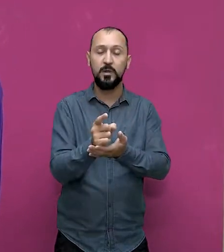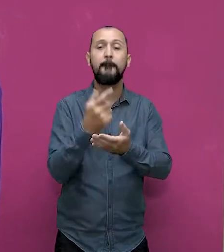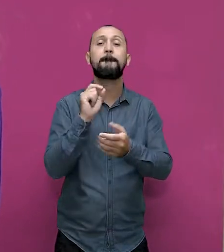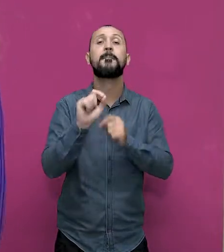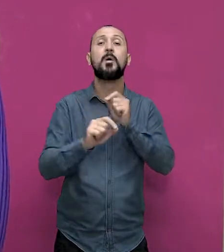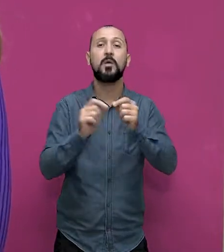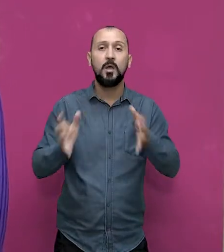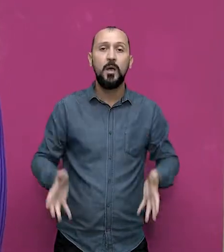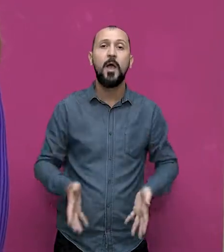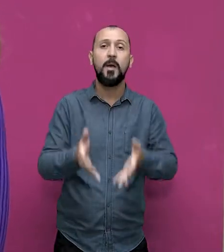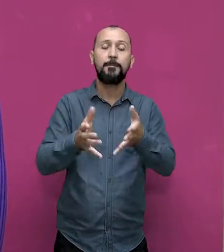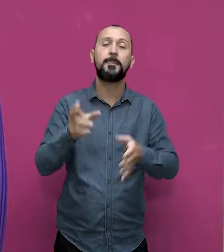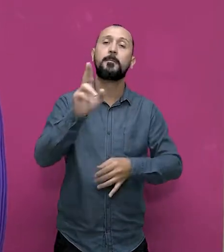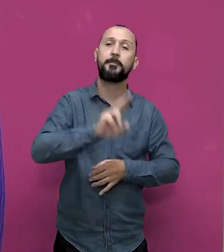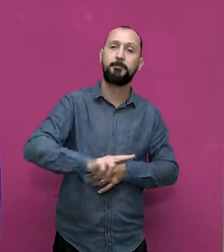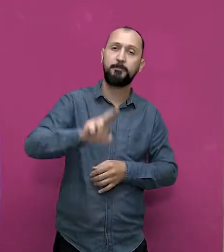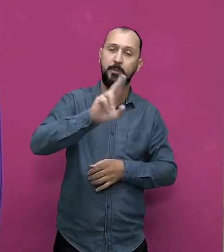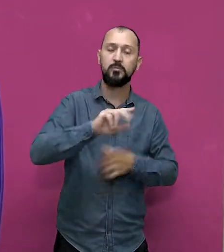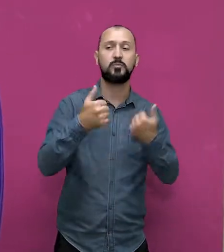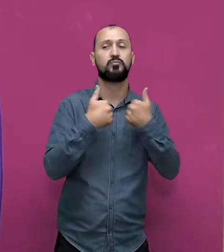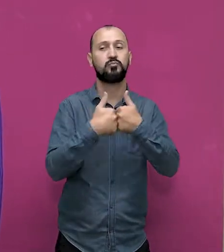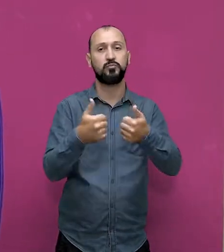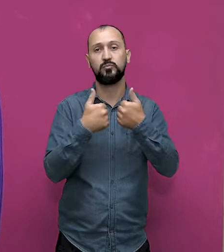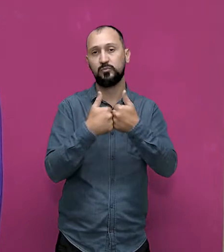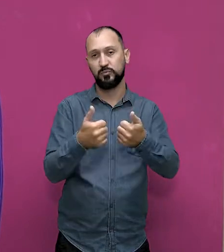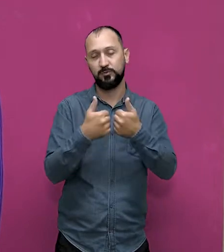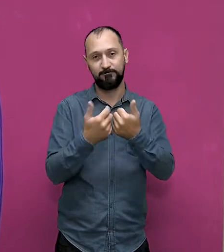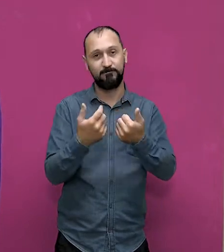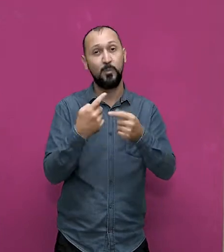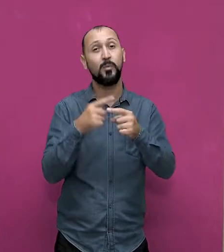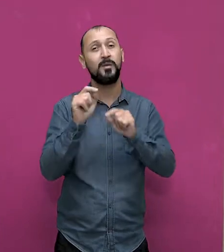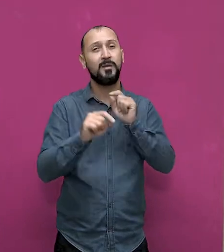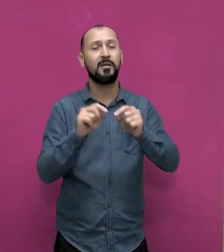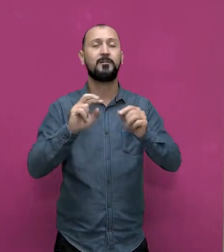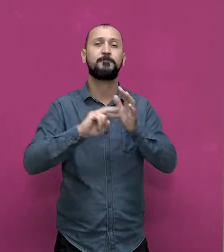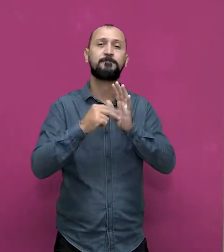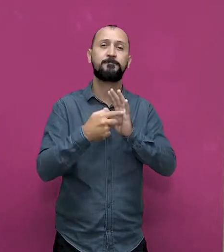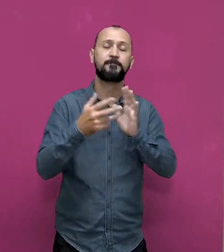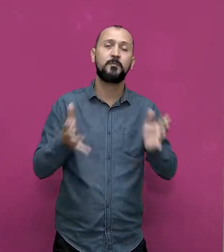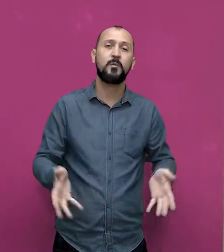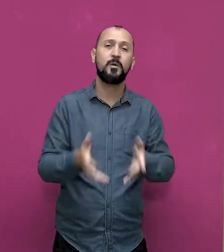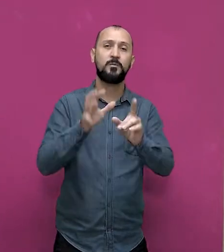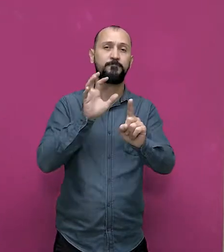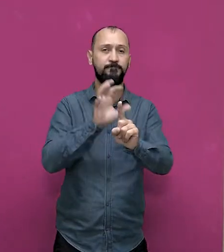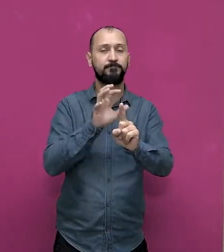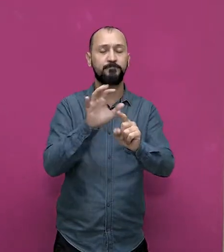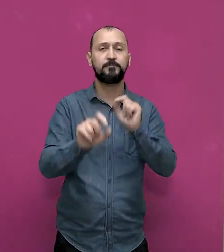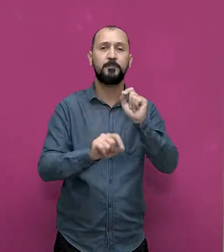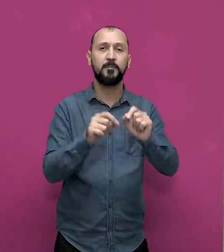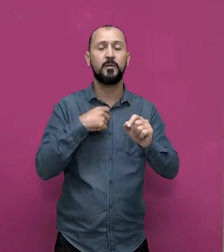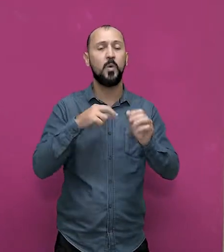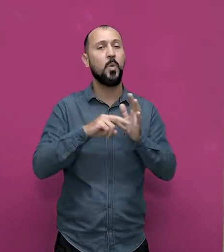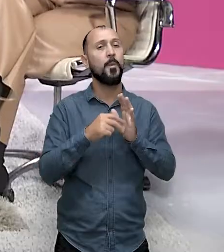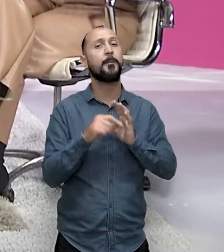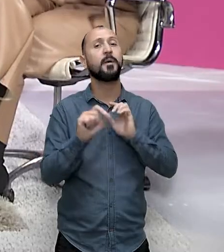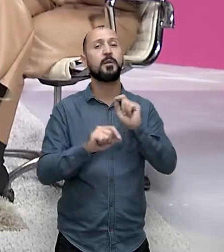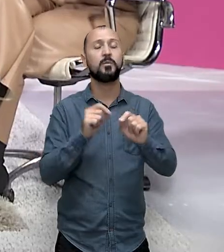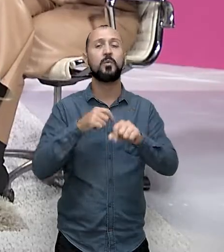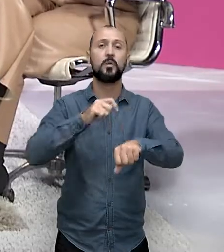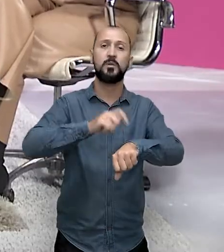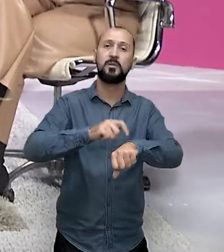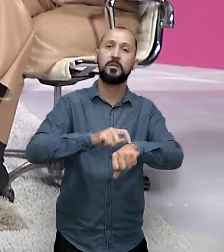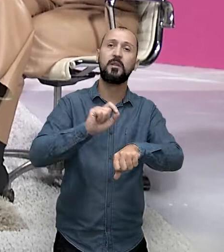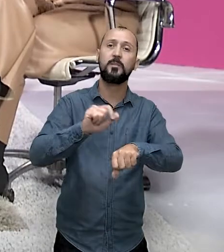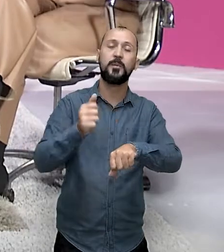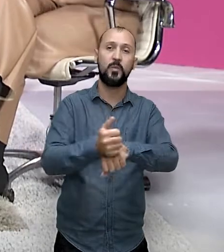velocidade média para incentivar mais as pessoas a usarem o transporte coletivo. Porque essa questão do estímulo ao uso do transporte tem muito a ver